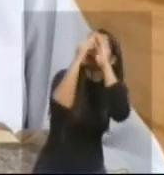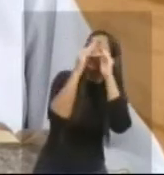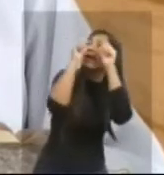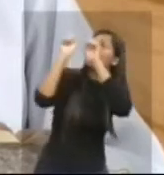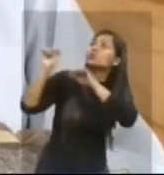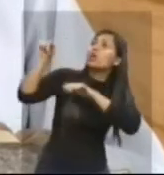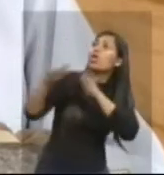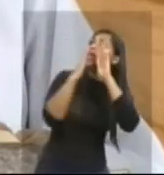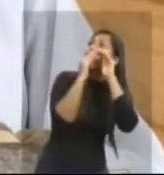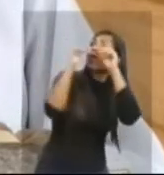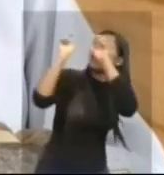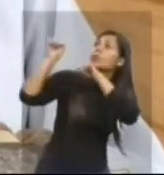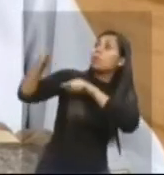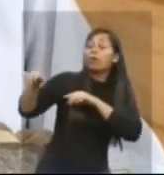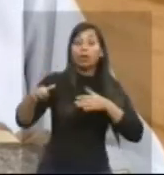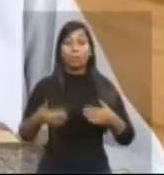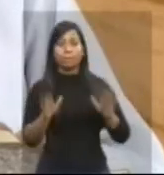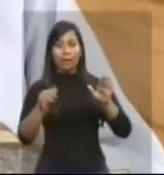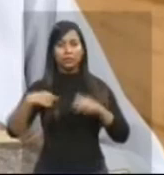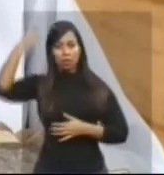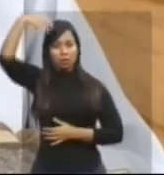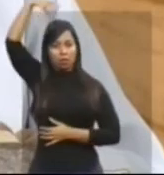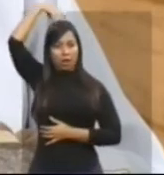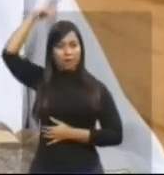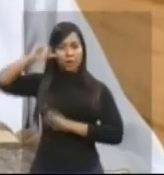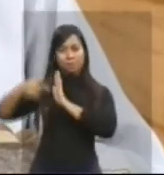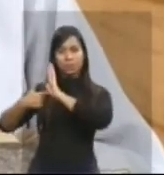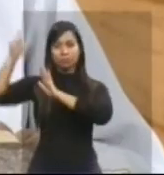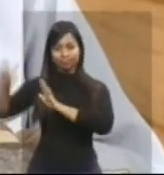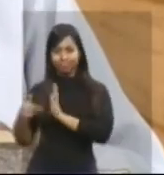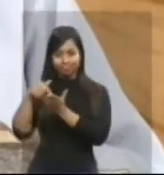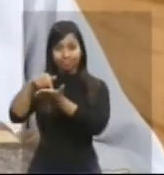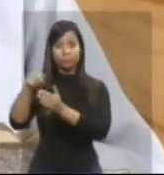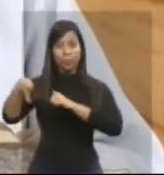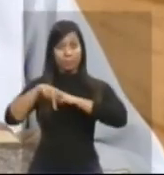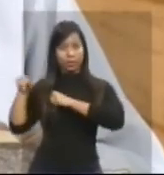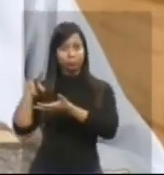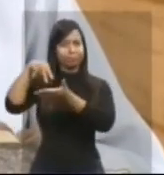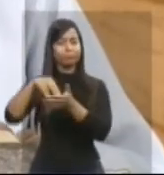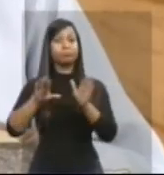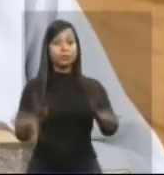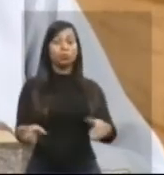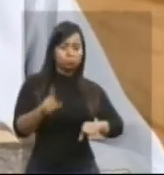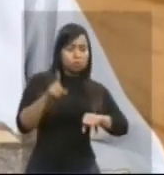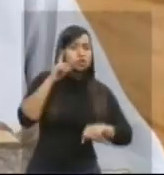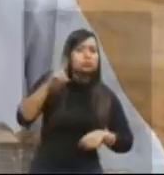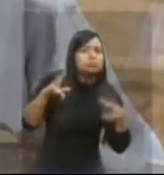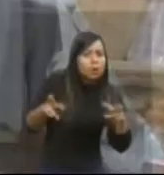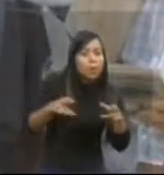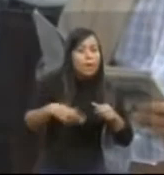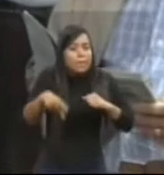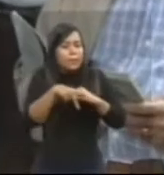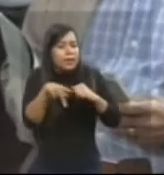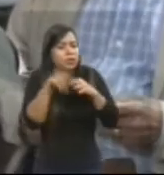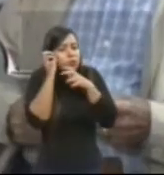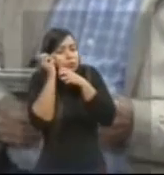por ele. Herodes estava para apresentá-lo. Naquela mesma noite, Pedro dormia